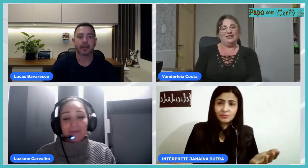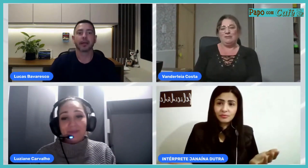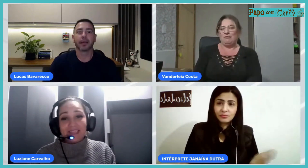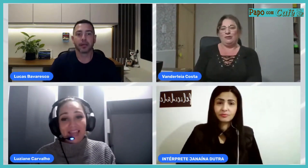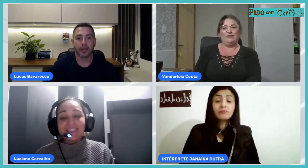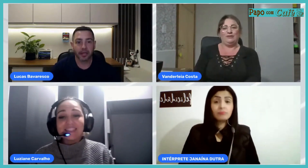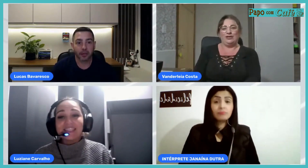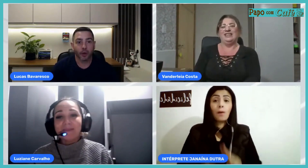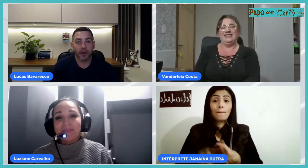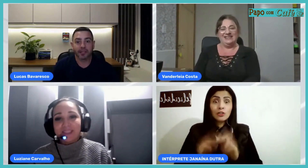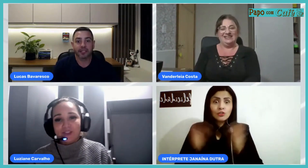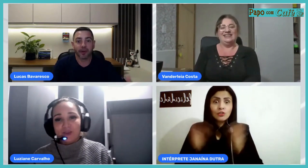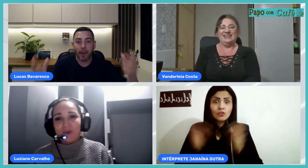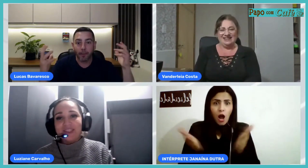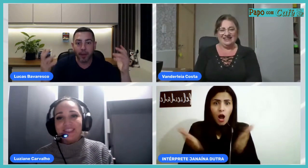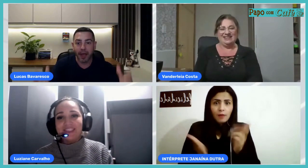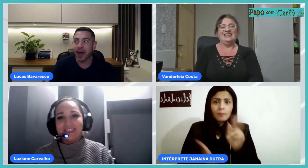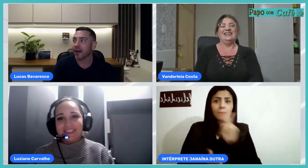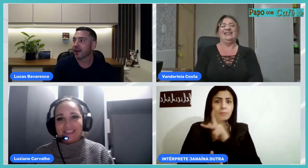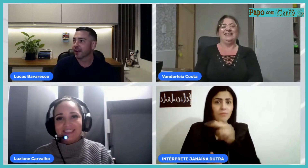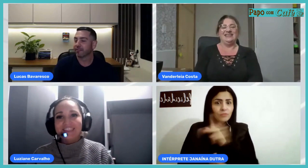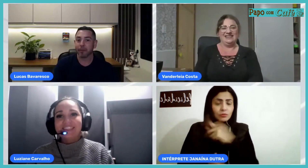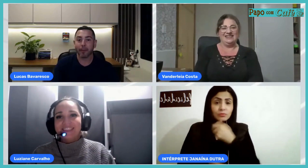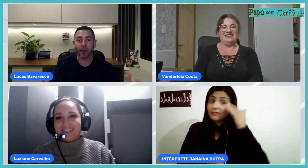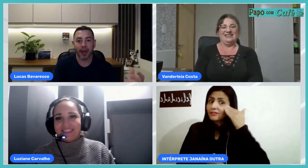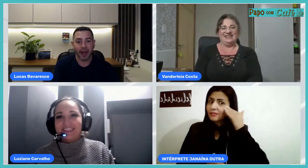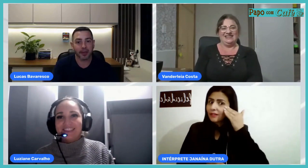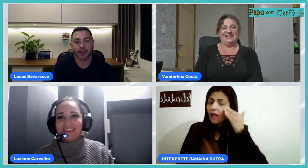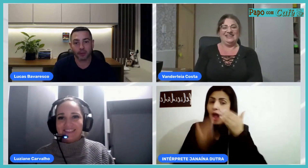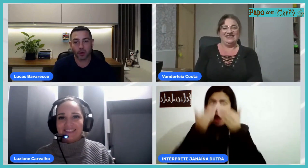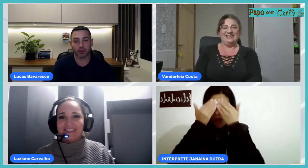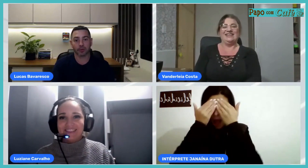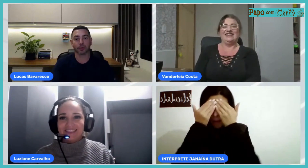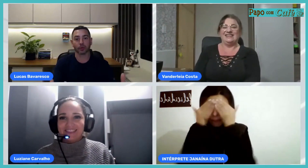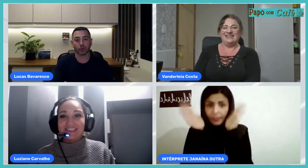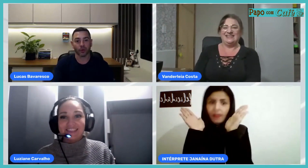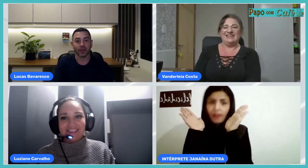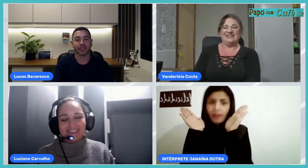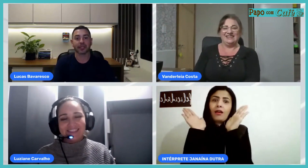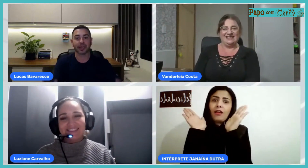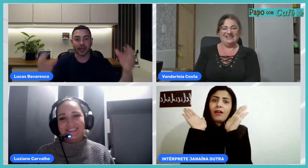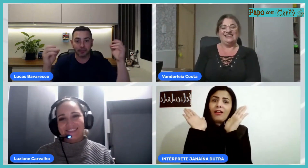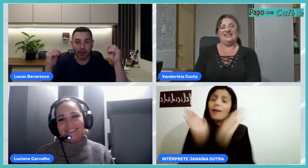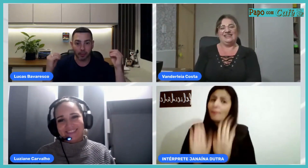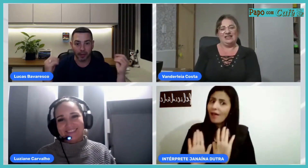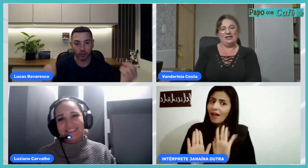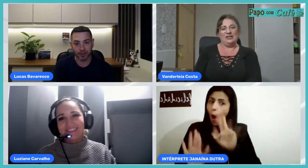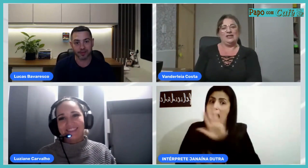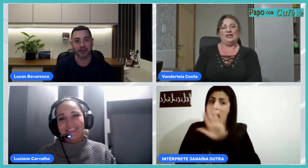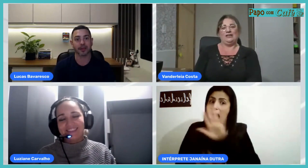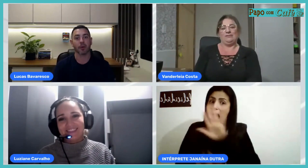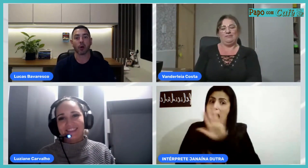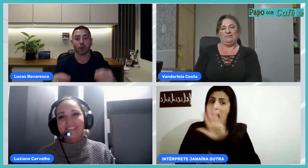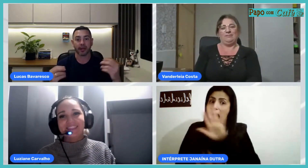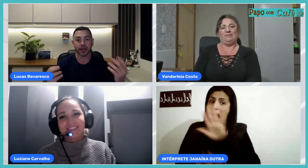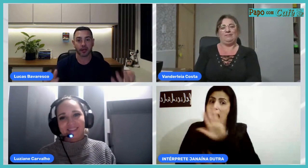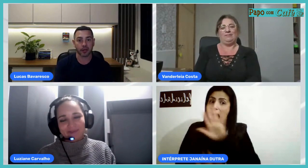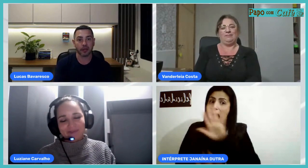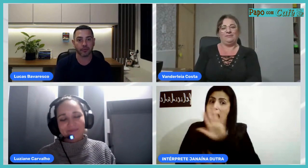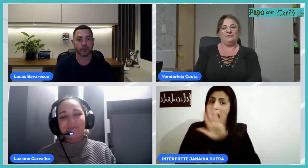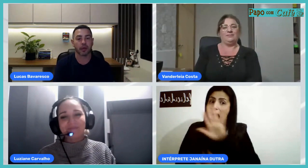Então. Porque essas adaptações. Vamos apoiar diretores, os instrutores que trazem uma inovação,